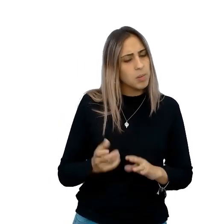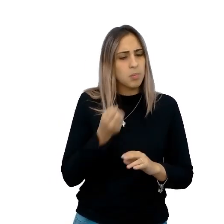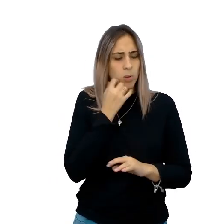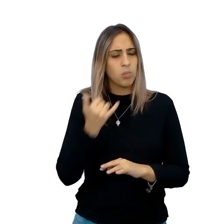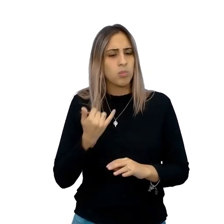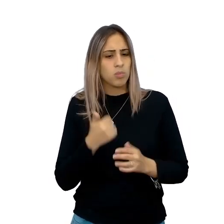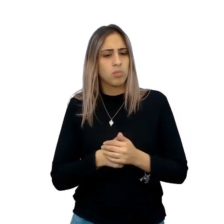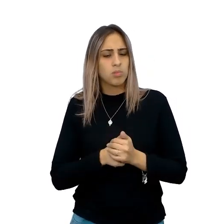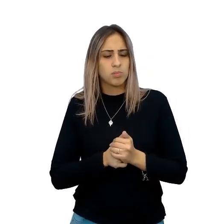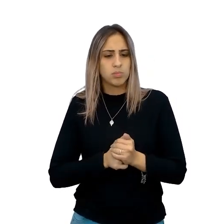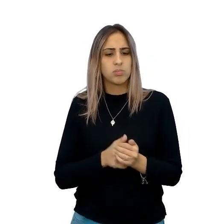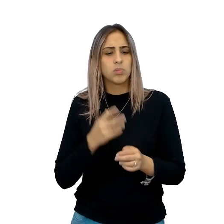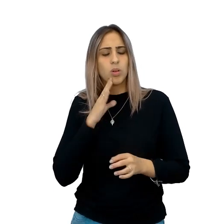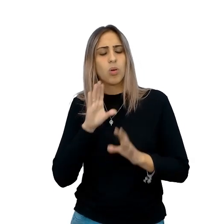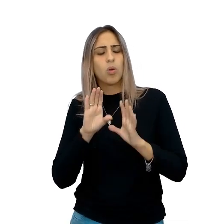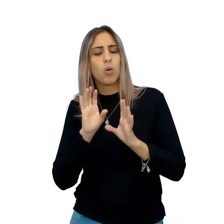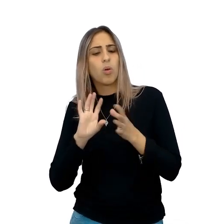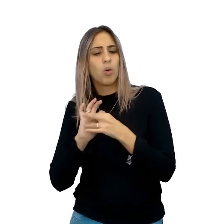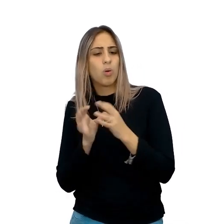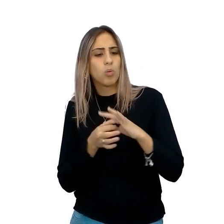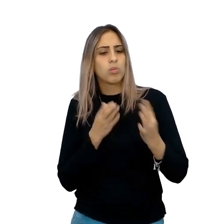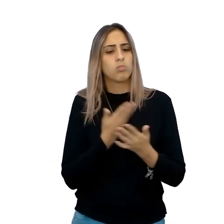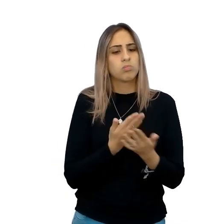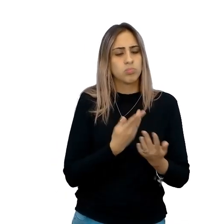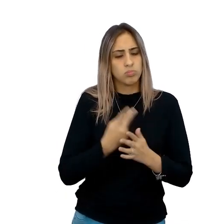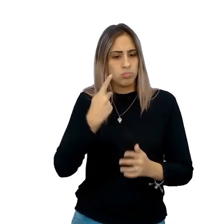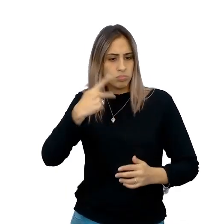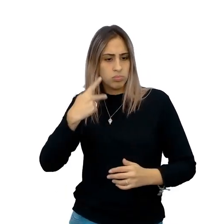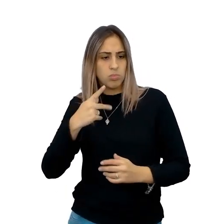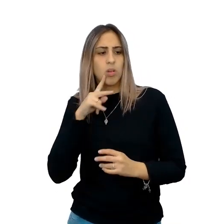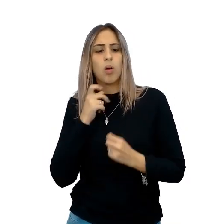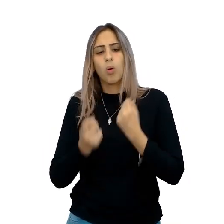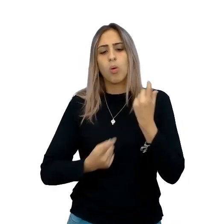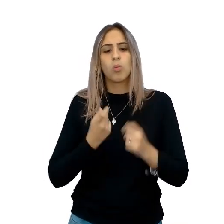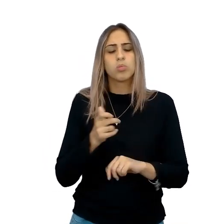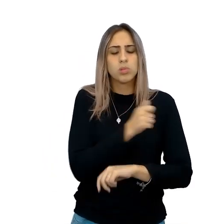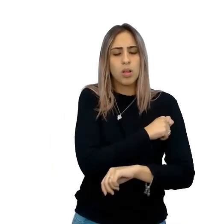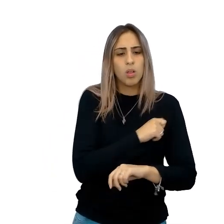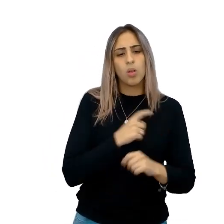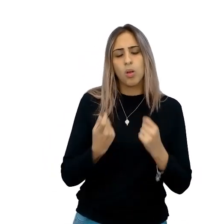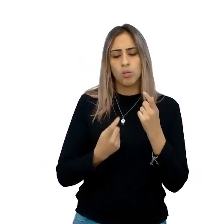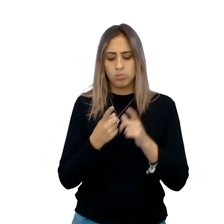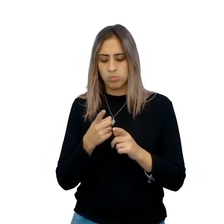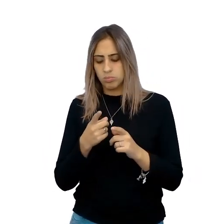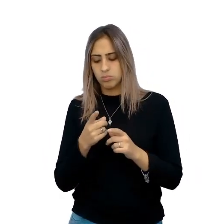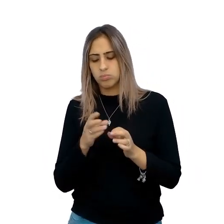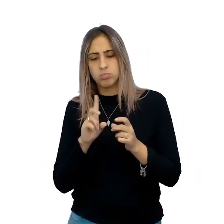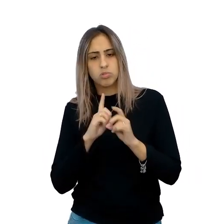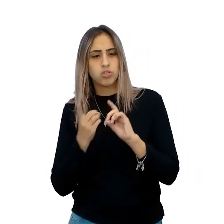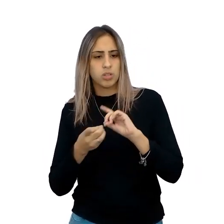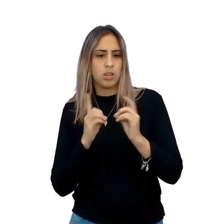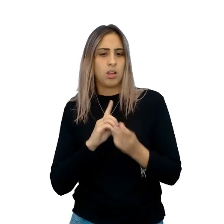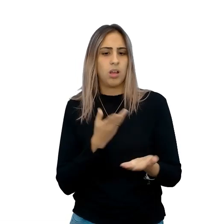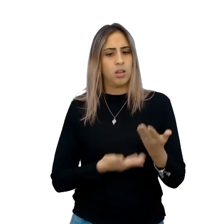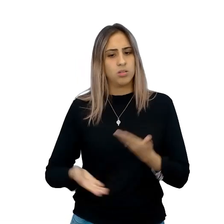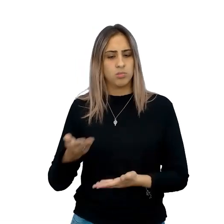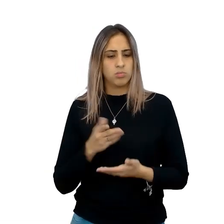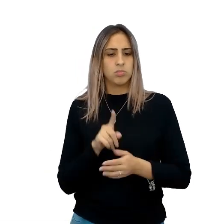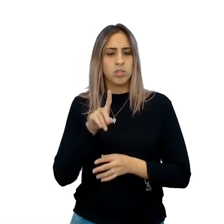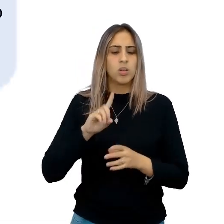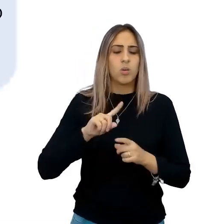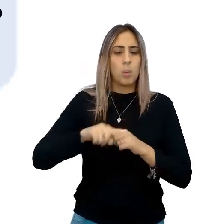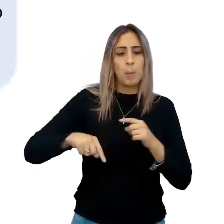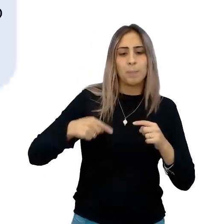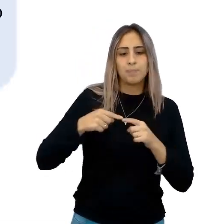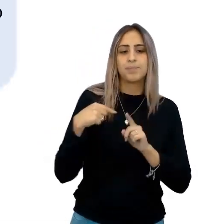o contexto da escola que vocês atuam, né, dos estudantes e em todas as suas ações didáticas, tudo bem? São esses os objetivos